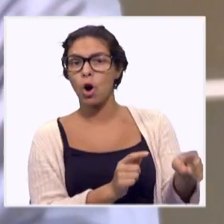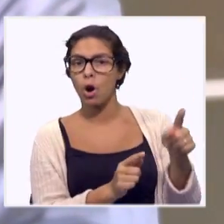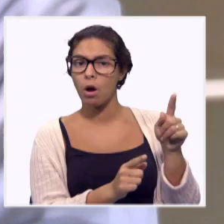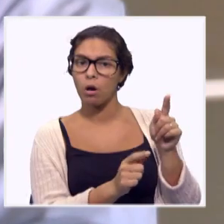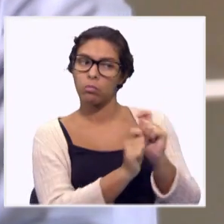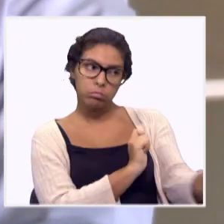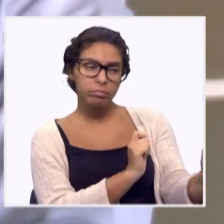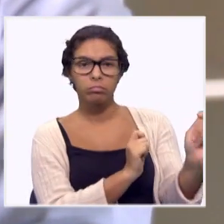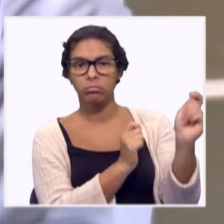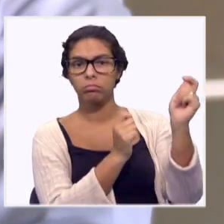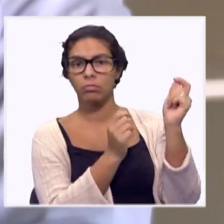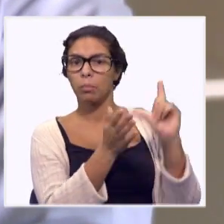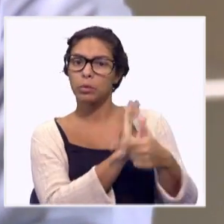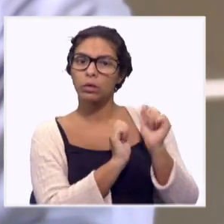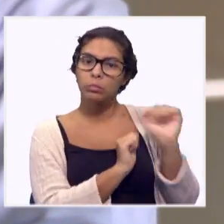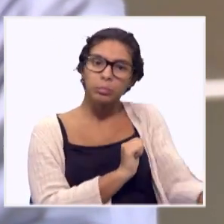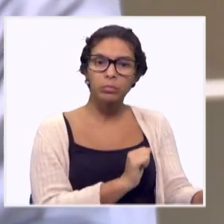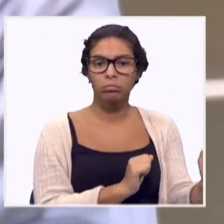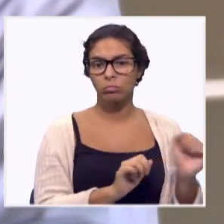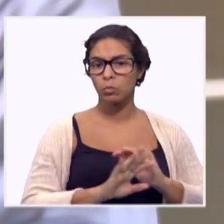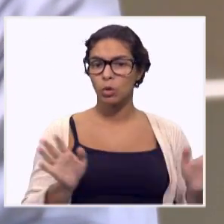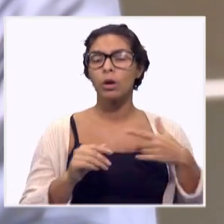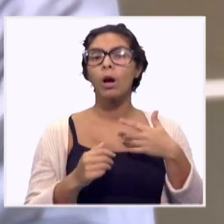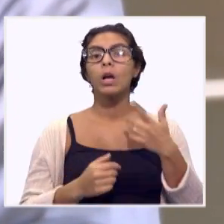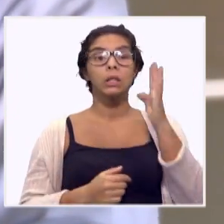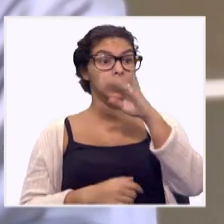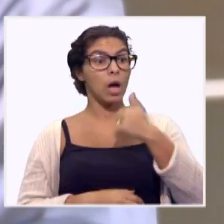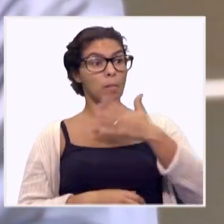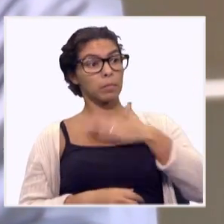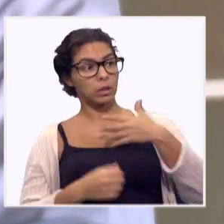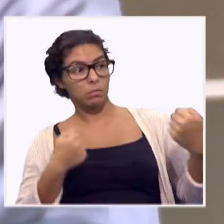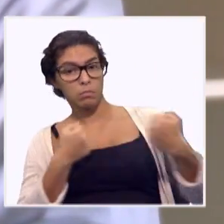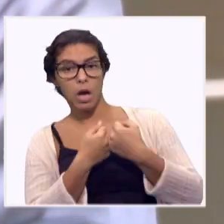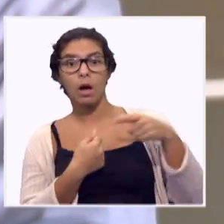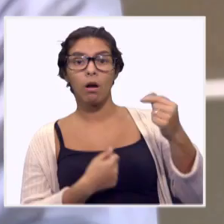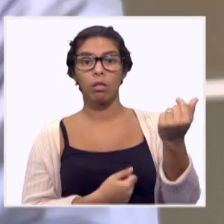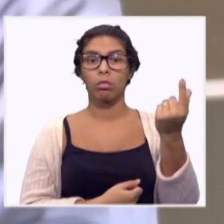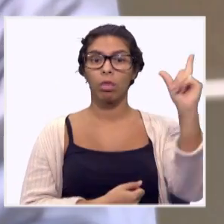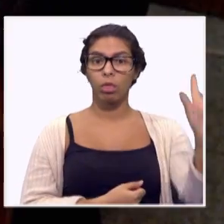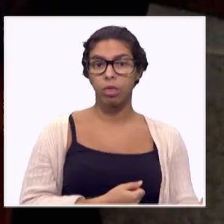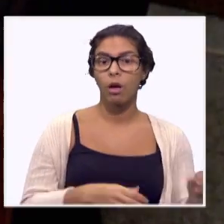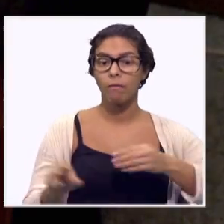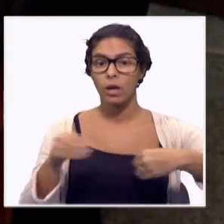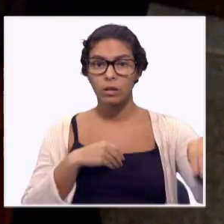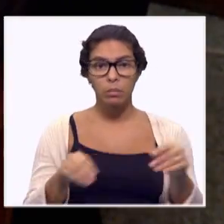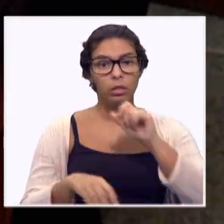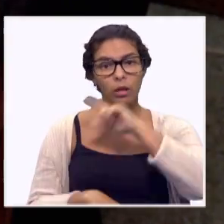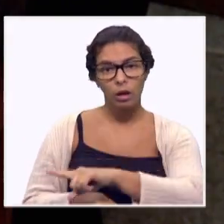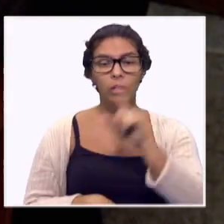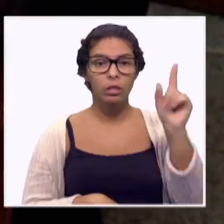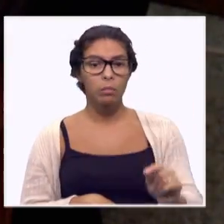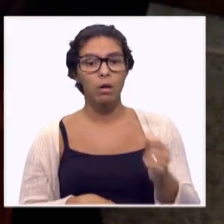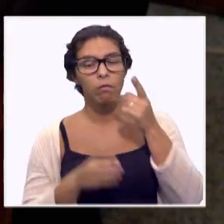por esse projeto. Portanto, eu diria que as empresas que forem competitivas ganham flexibilidade, reduzem custos e conseguem com muito